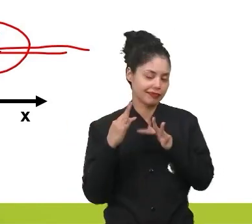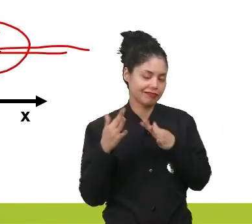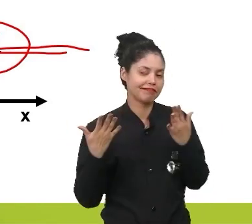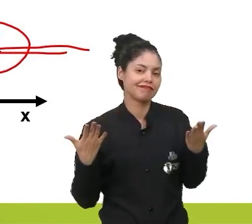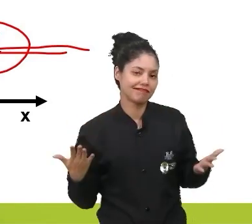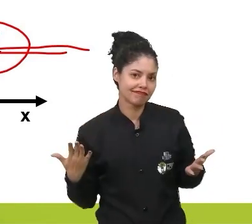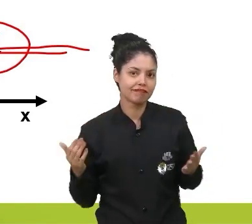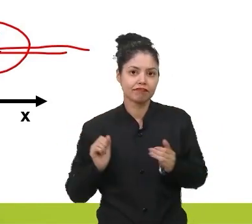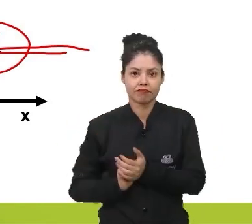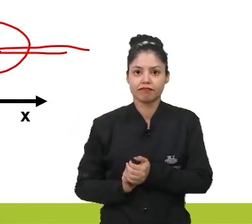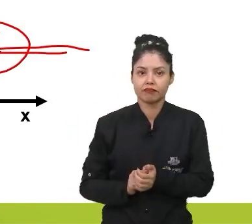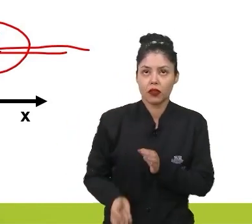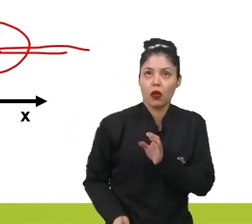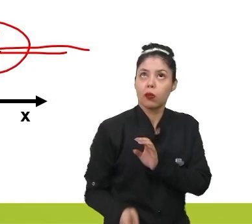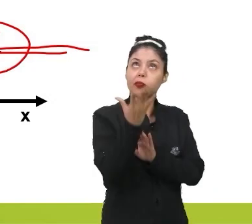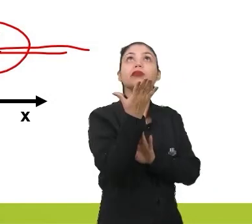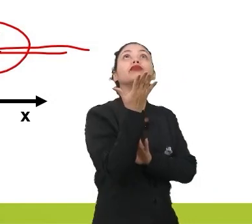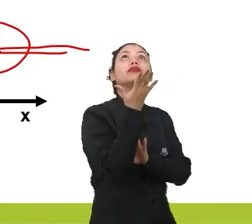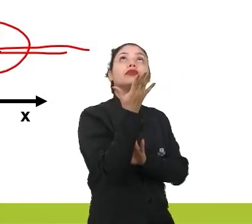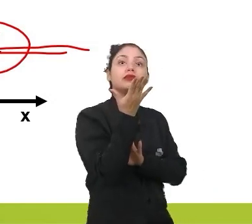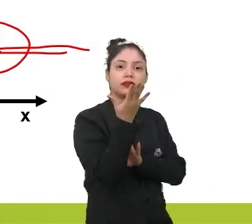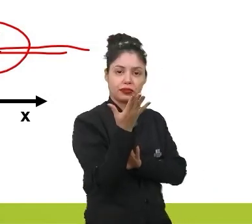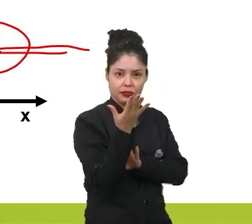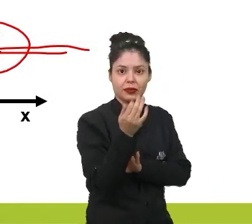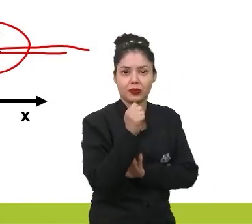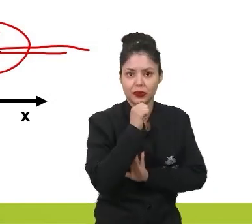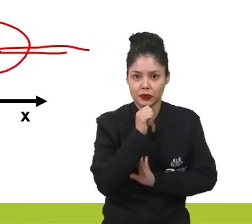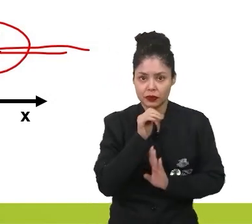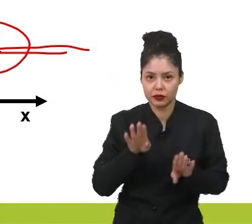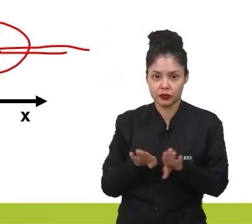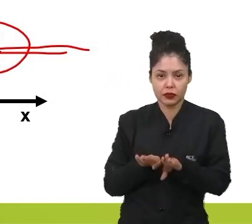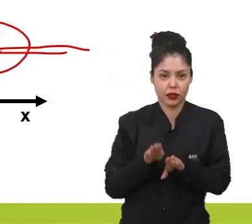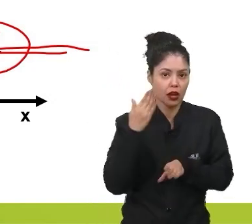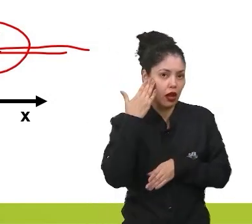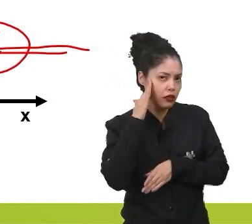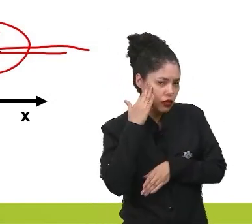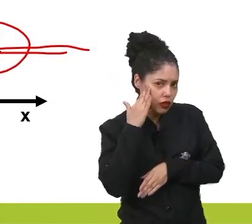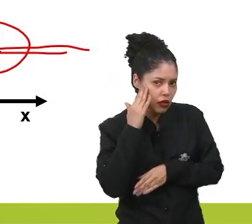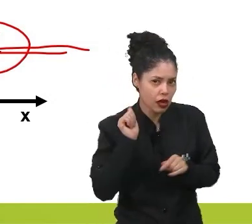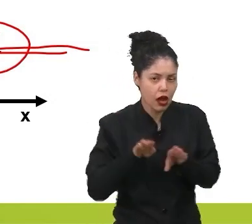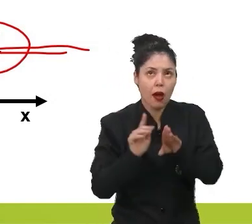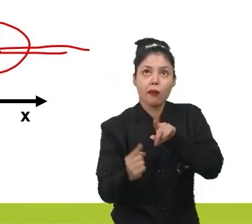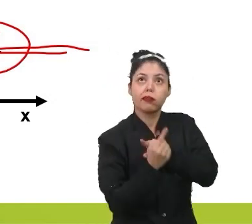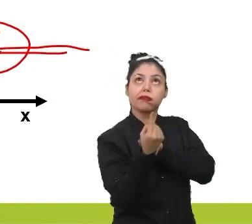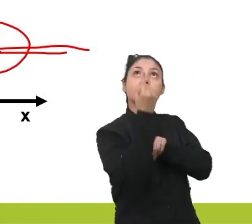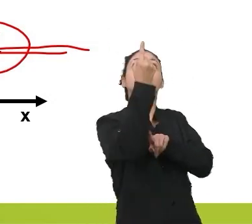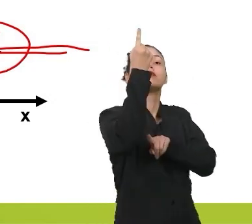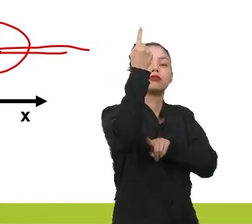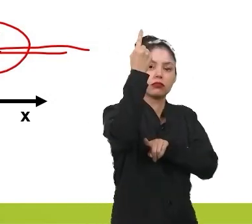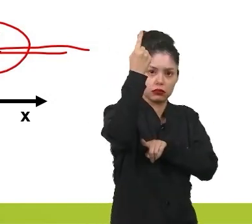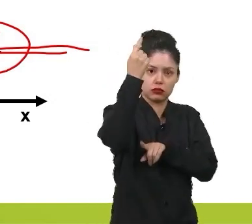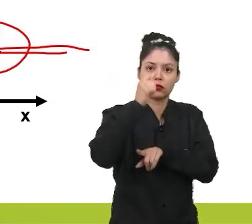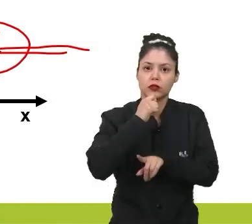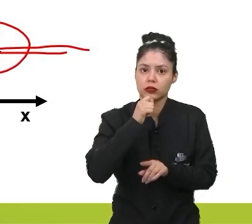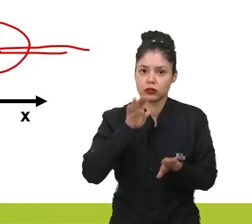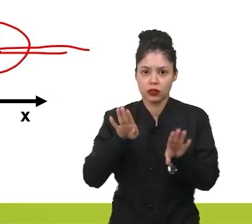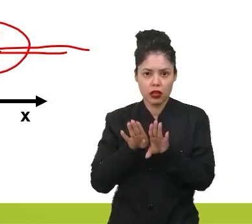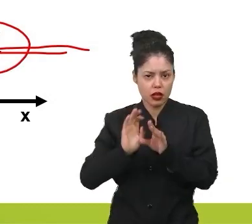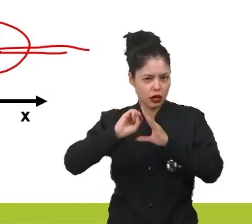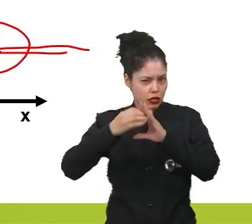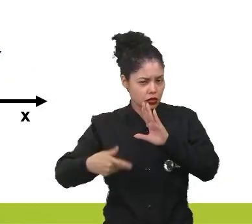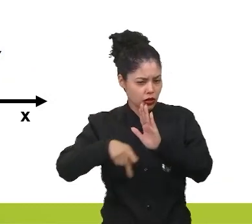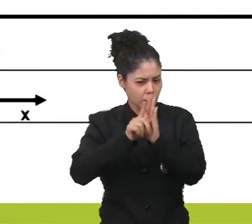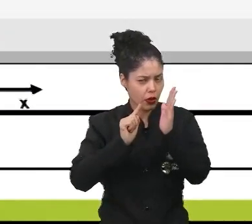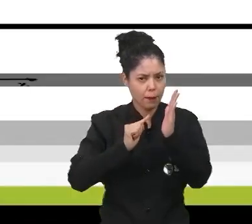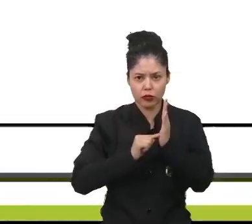O lançamento vertical de um objeto, né? Lançado no ar. Ele vai alcançar uma altura máxima. Então a gente caracteriza também a ideia de